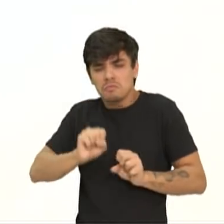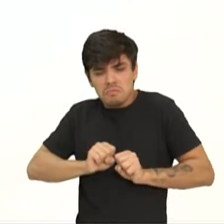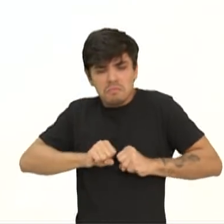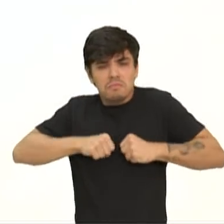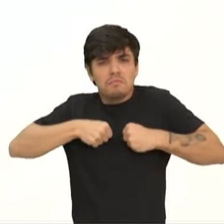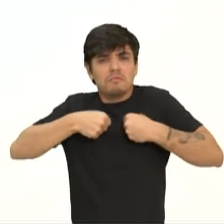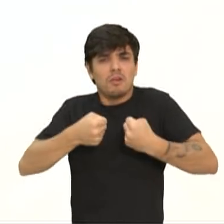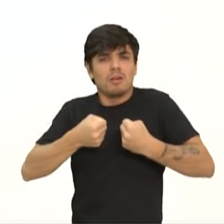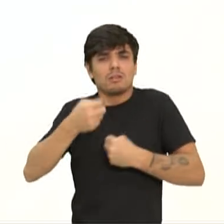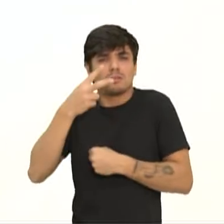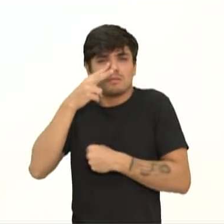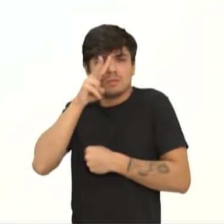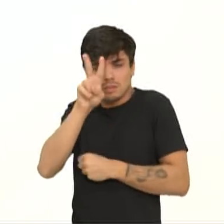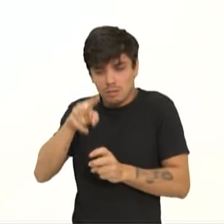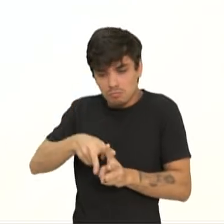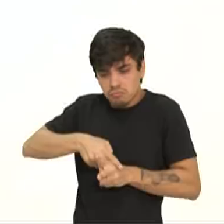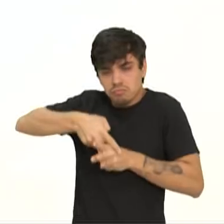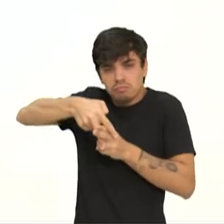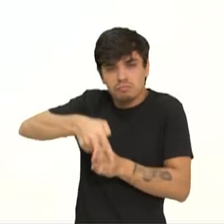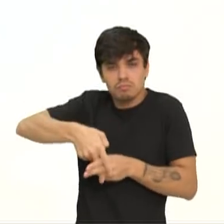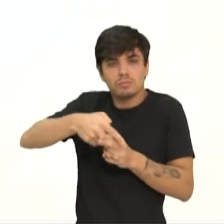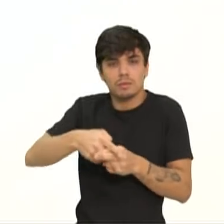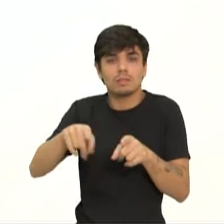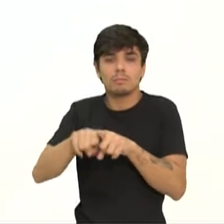muito bem e sabiam nadar.